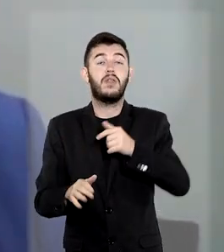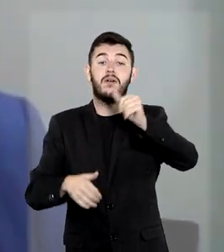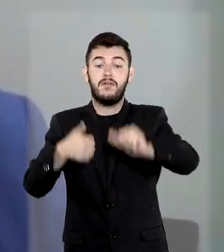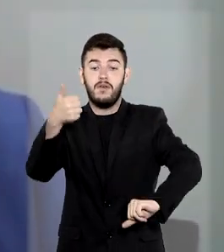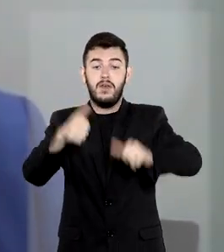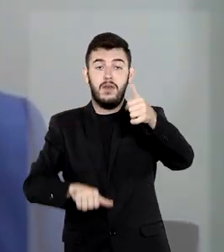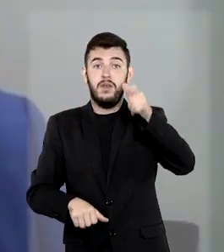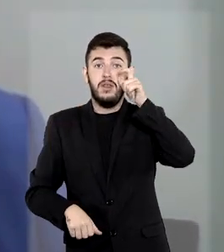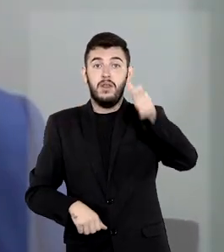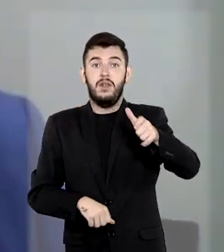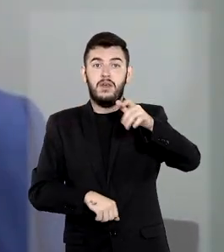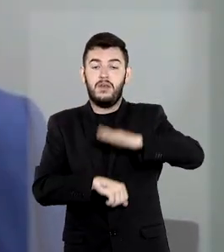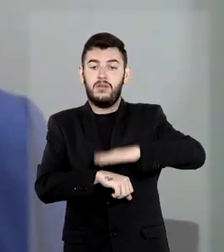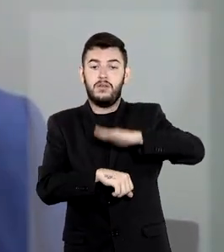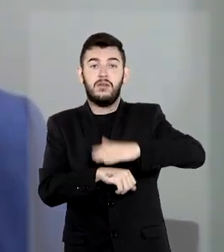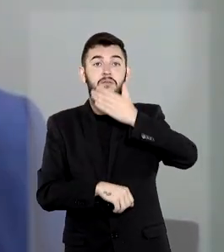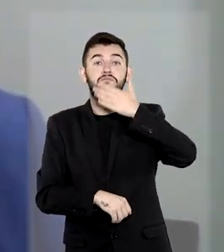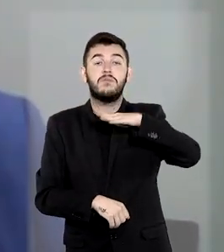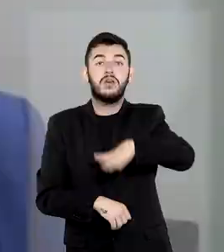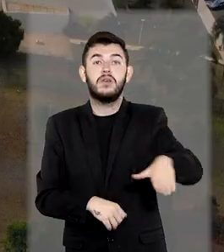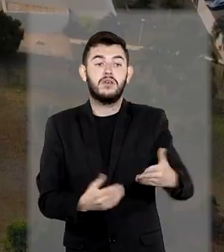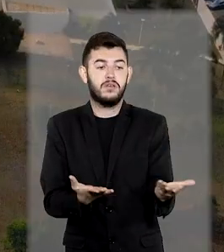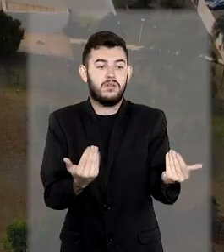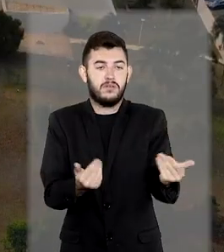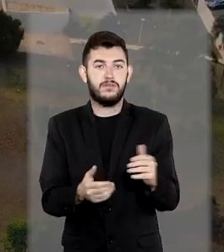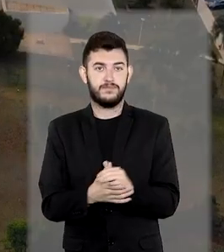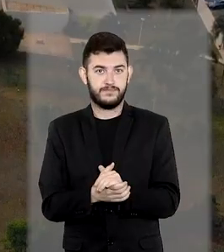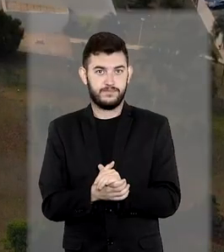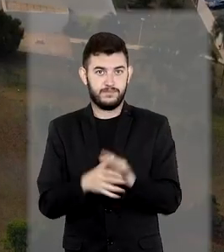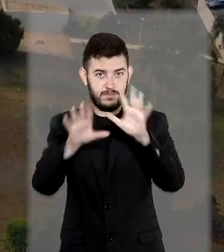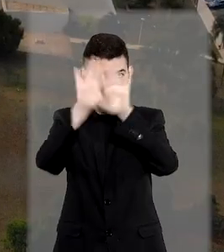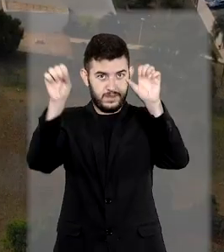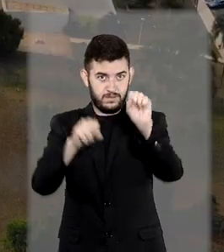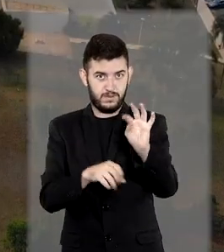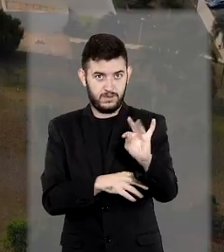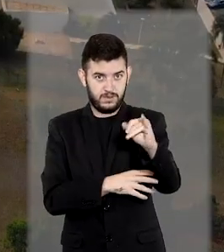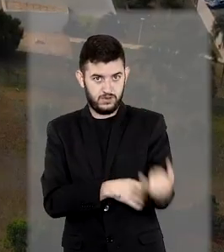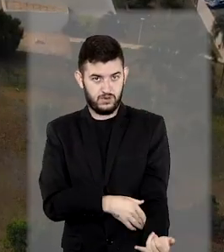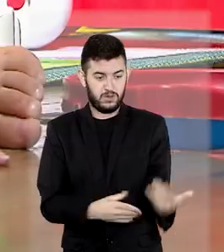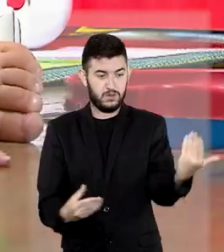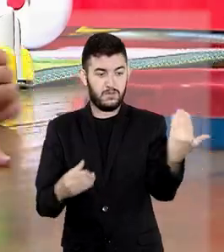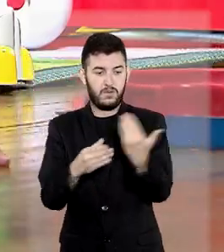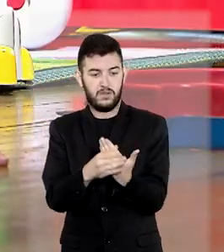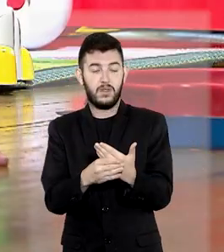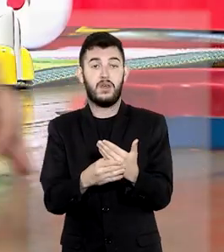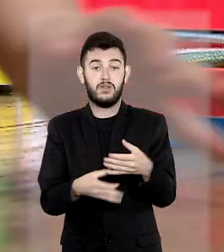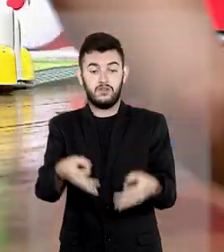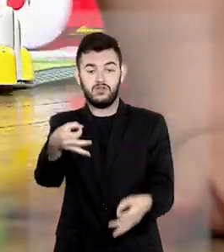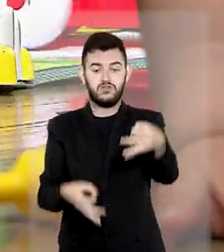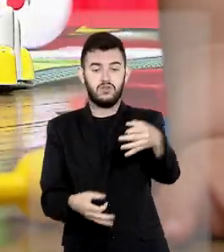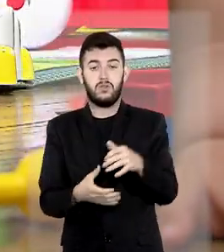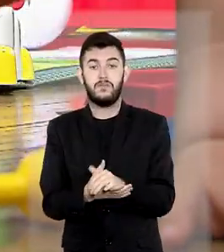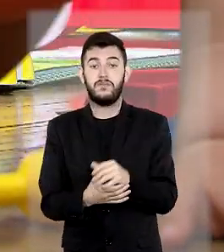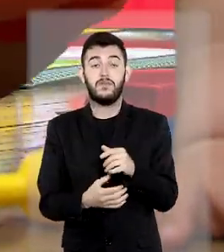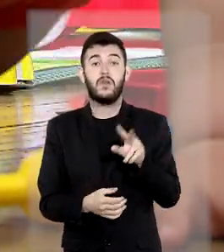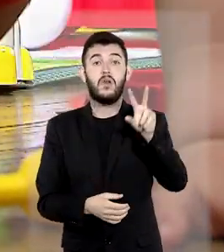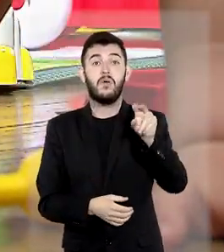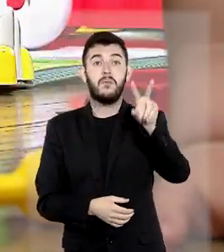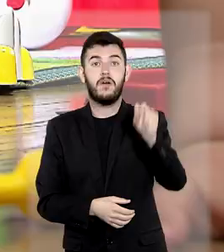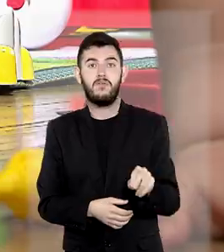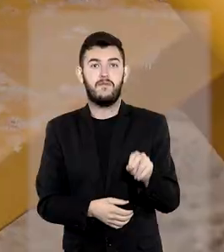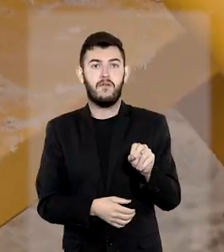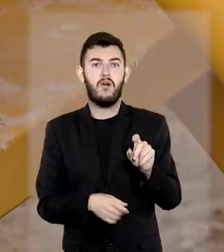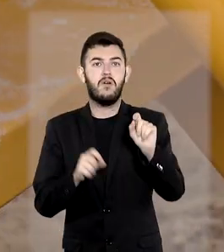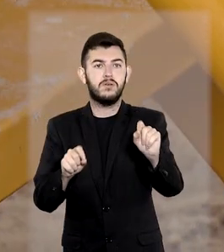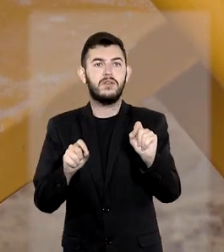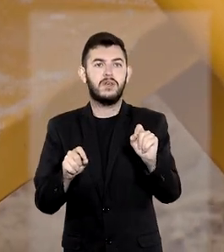concreto é o melhor interesse da criança e do adolescente. Em um caso julgado pelo STJ, uma avó que pretende adotar a neta